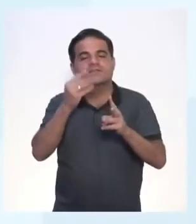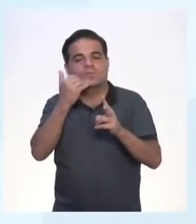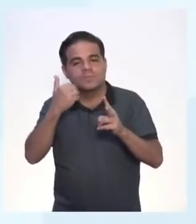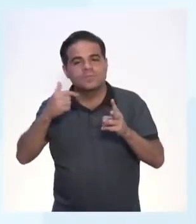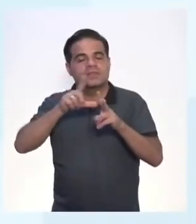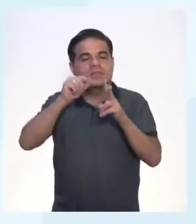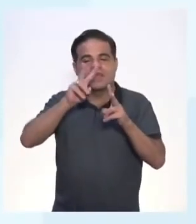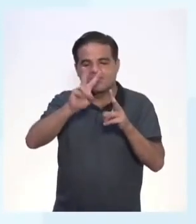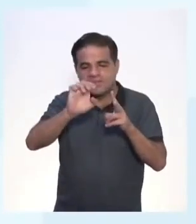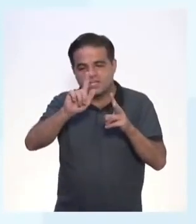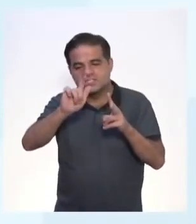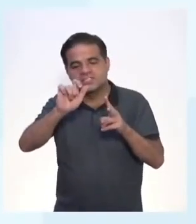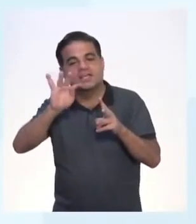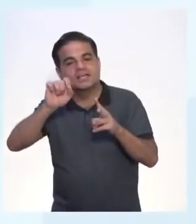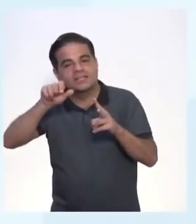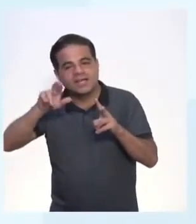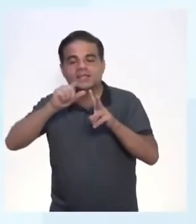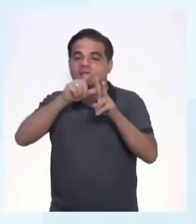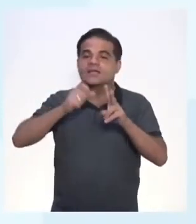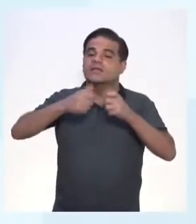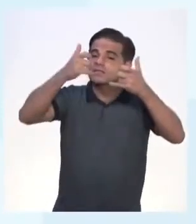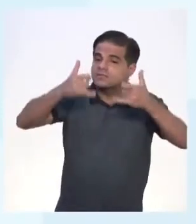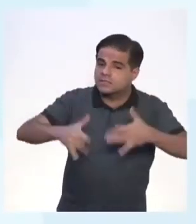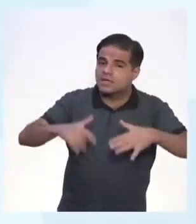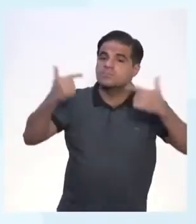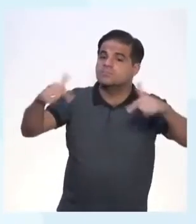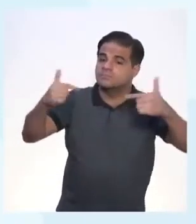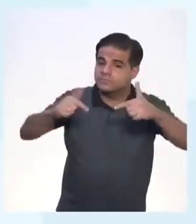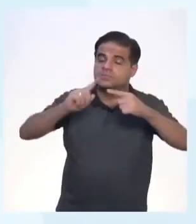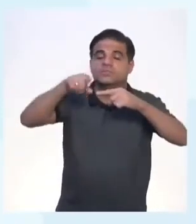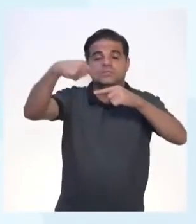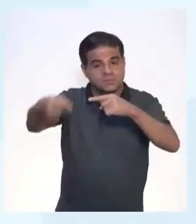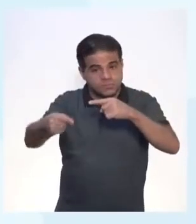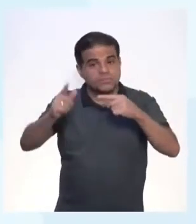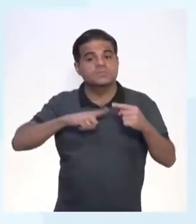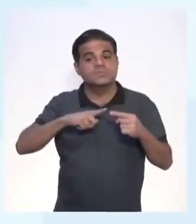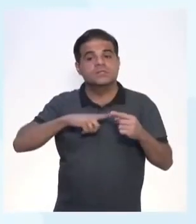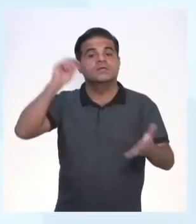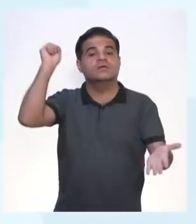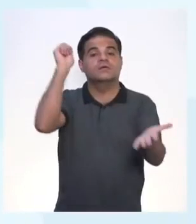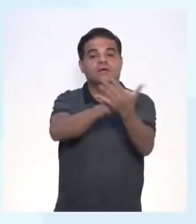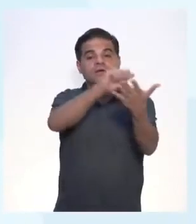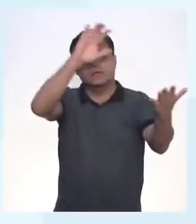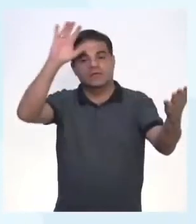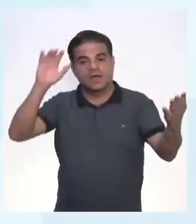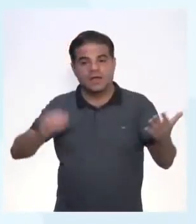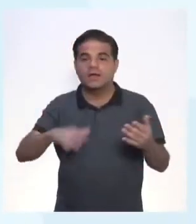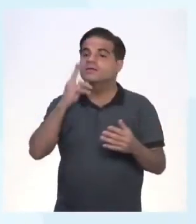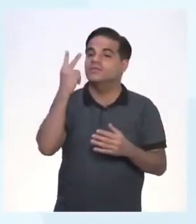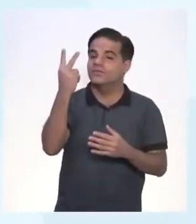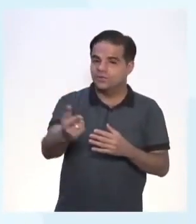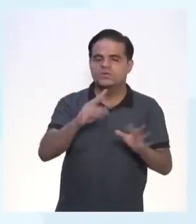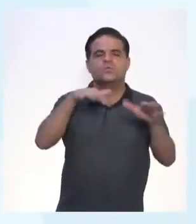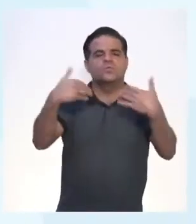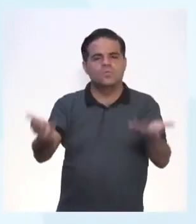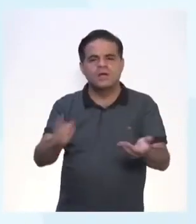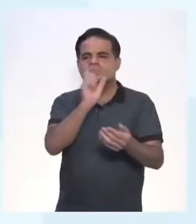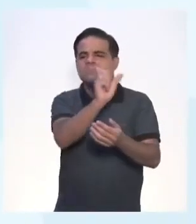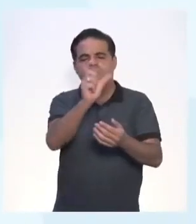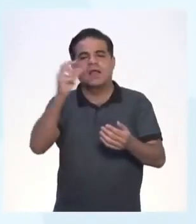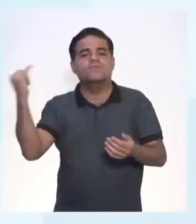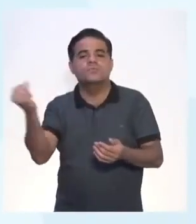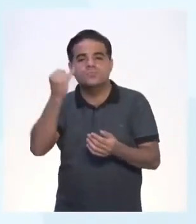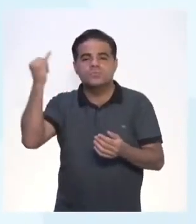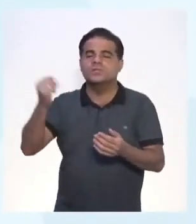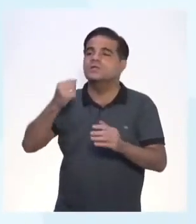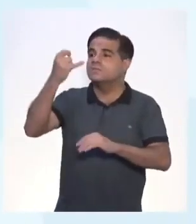usadas para trabalhar a descrição. Aí, em seguida, nós temos a atividade 2. Quais palavras foram importantes para